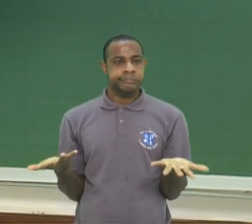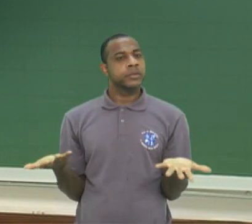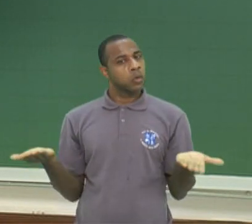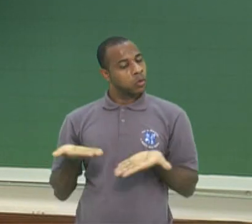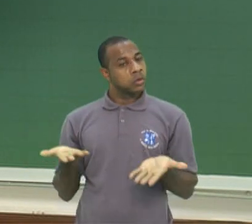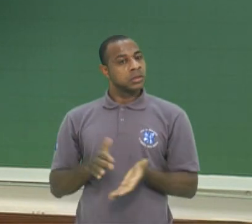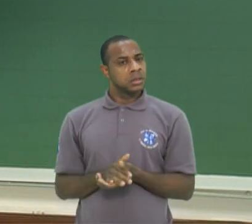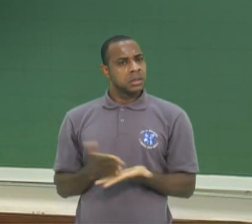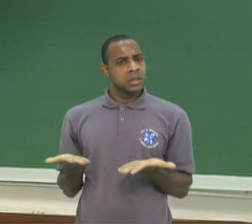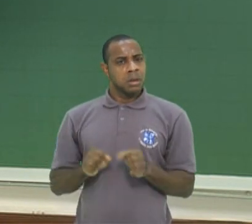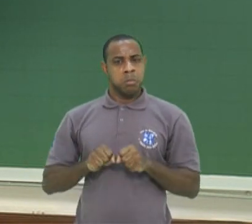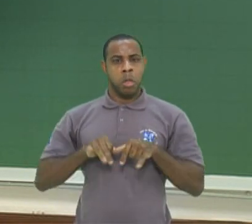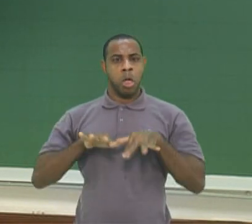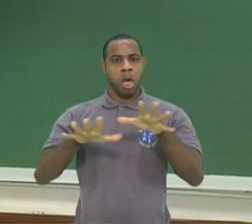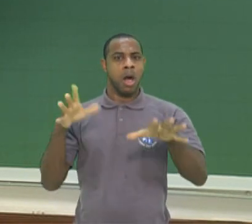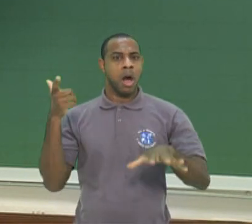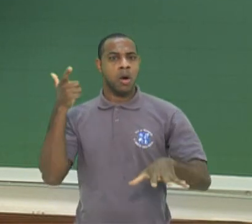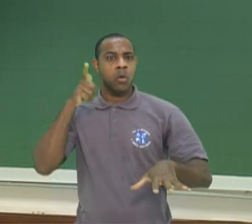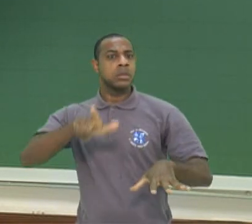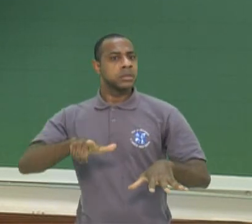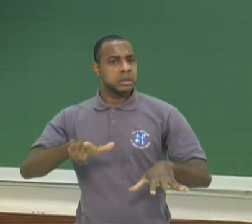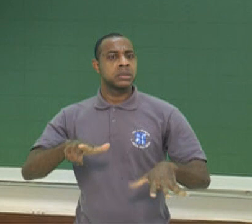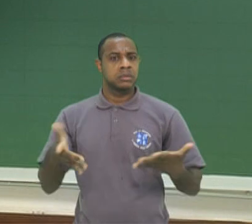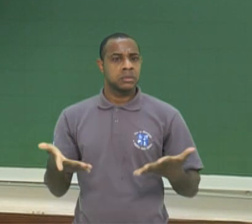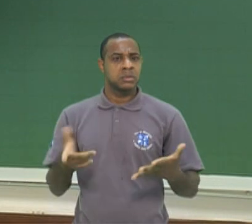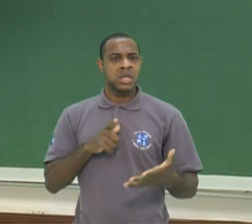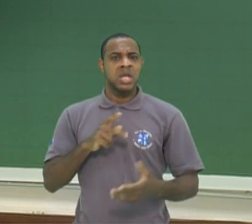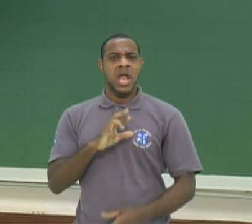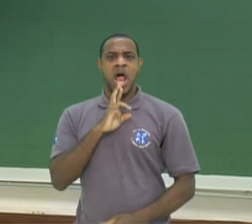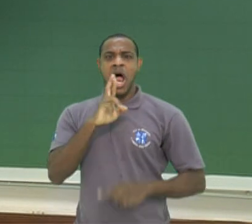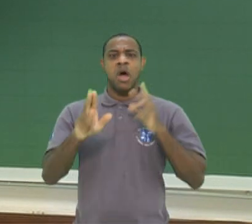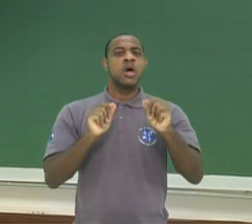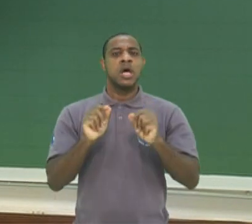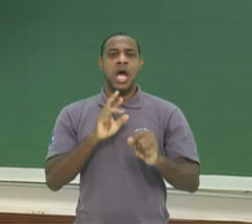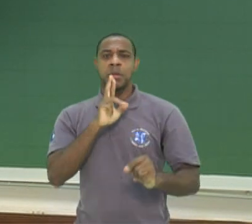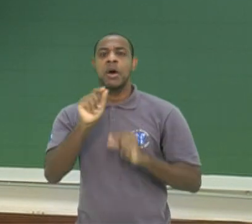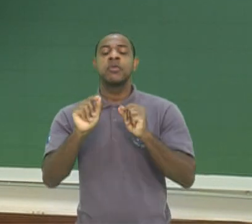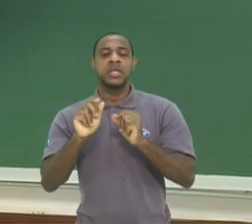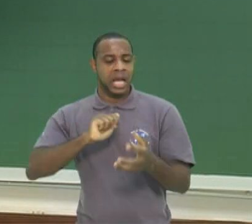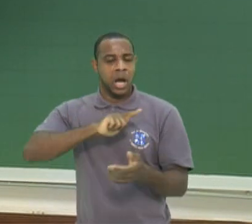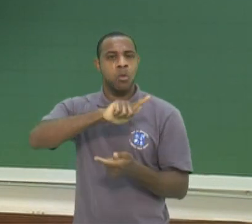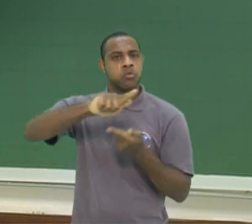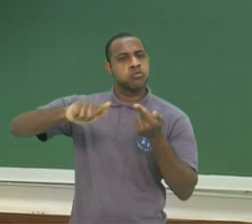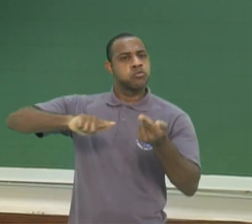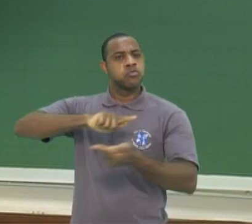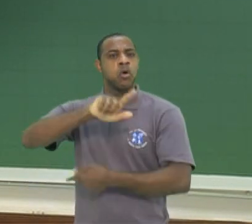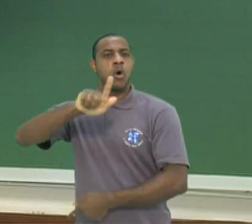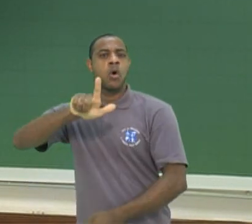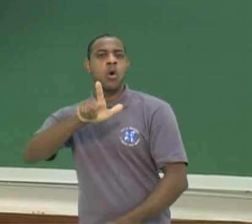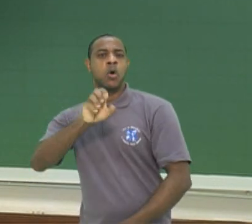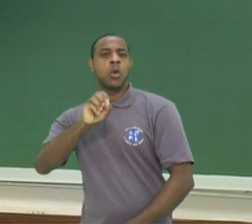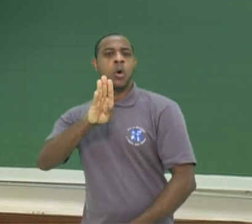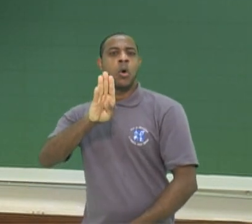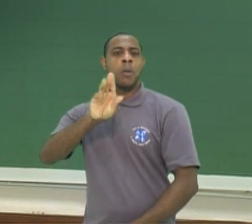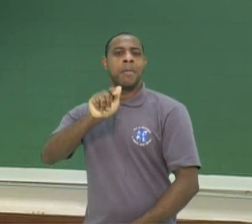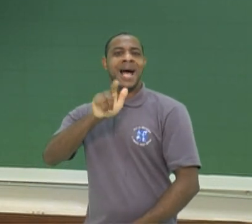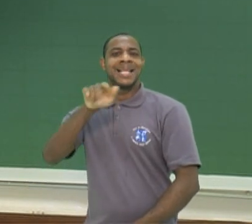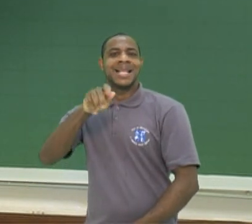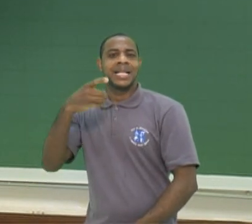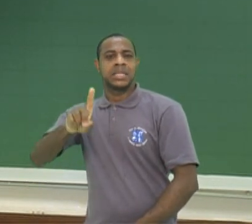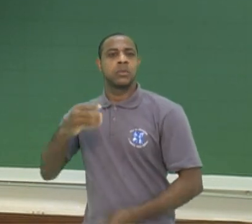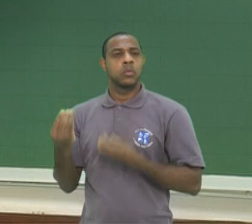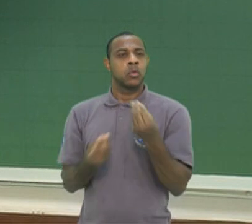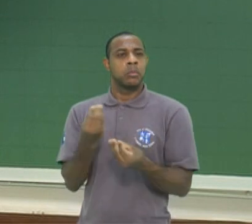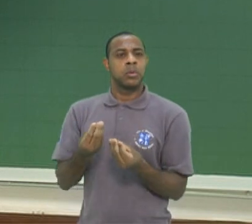mundo não foi justamente resultado dessa globalização que nós temos falado nesses últimos dias? O mundo